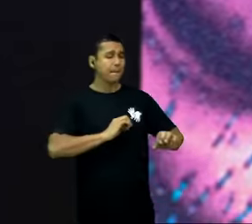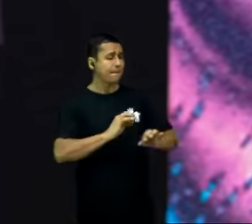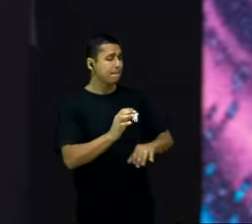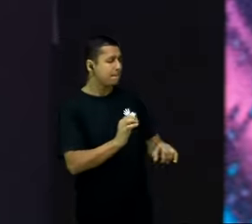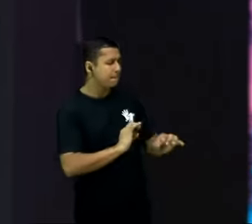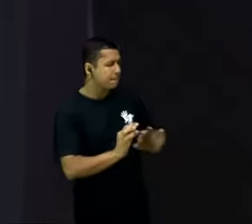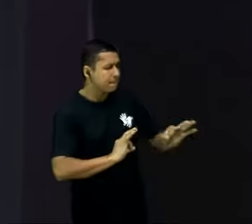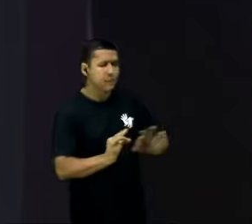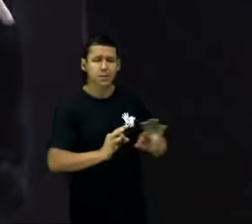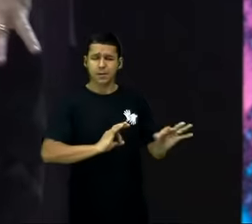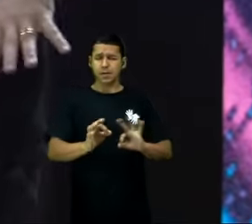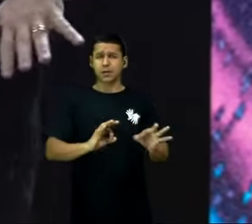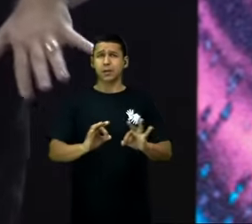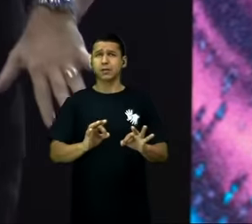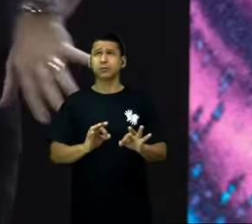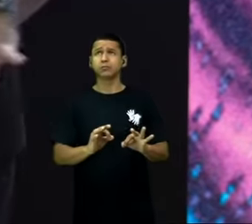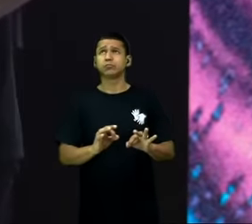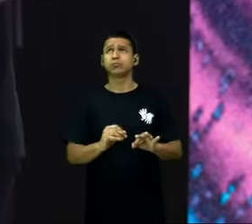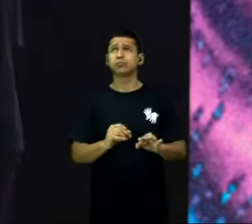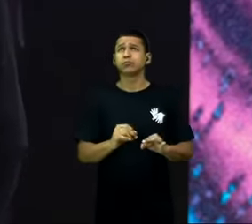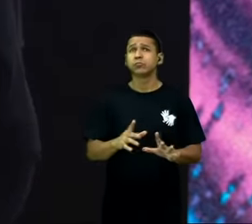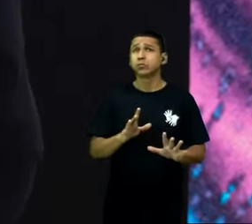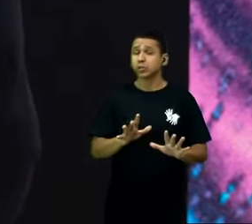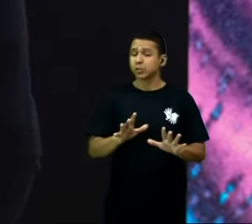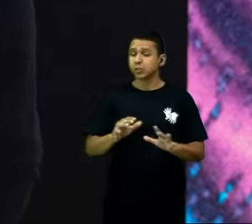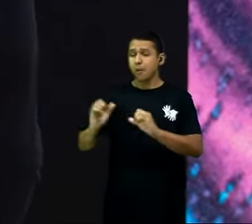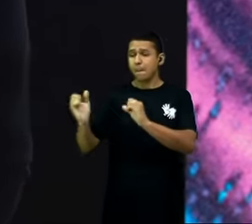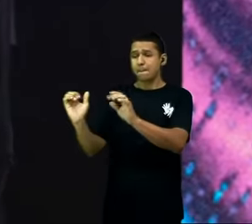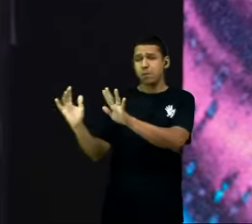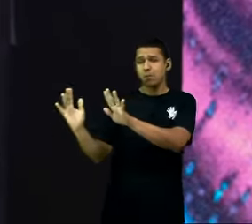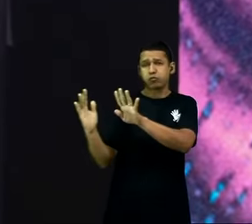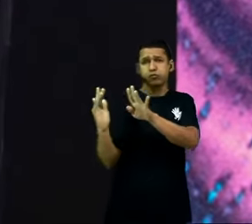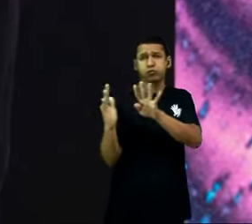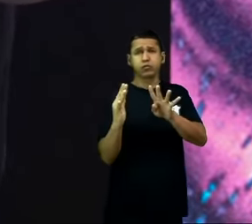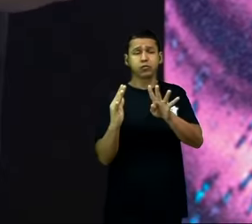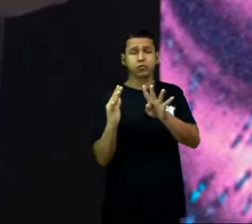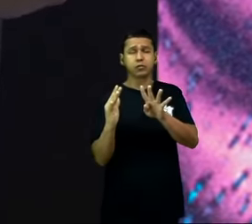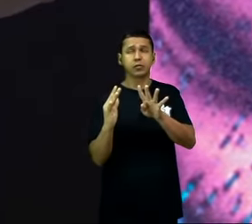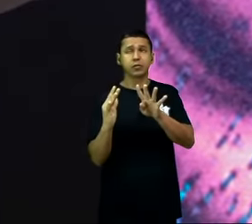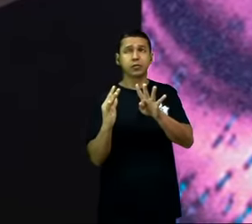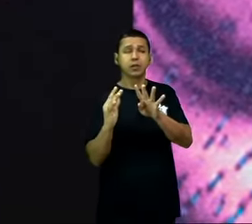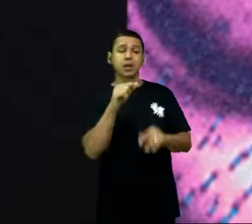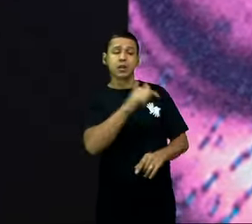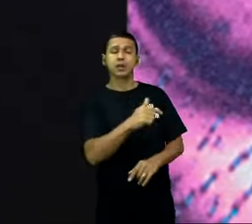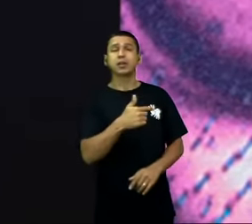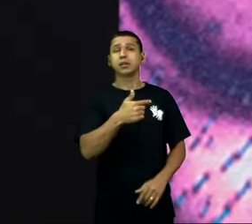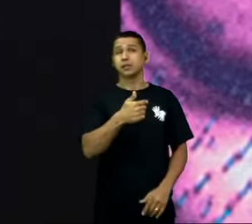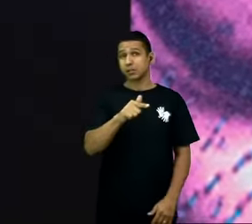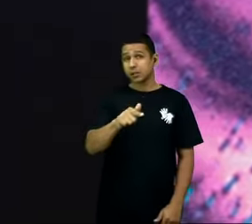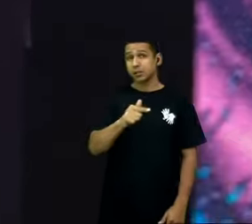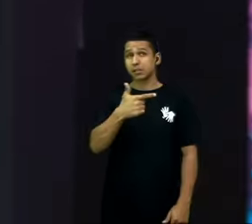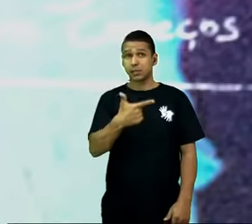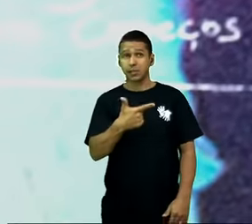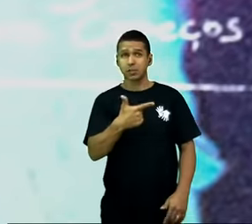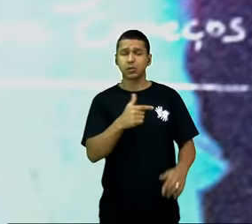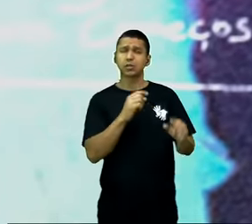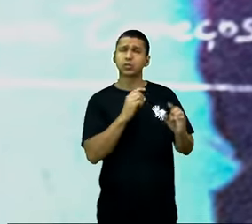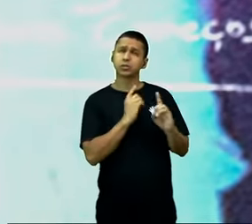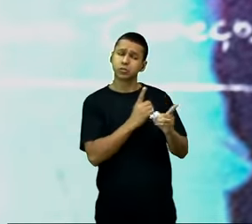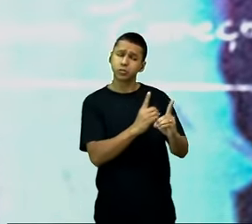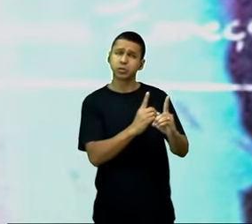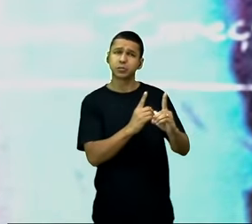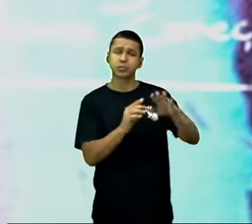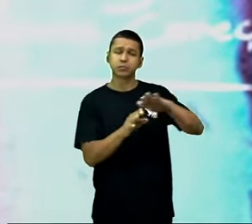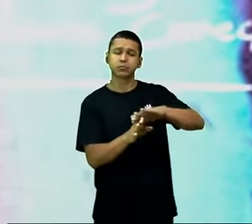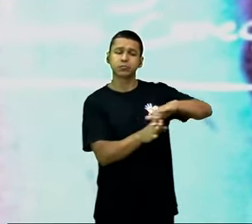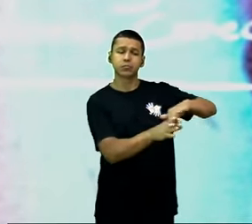discípulos e tinha uma multidão com ele. E a Bíblia diz que Jesus separou 72 discípulos e olhou e disse assim: bem, agora é a hora de